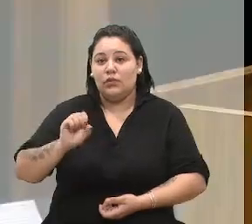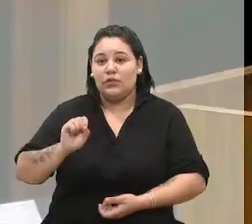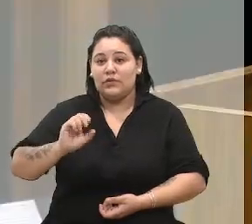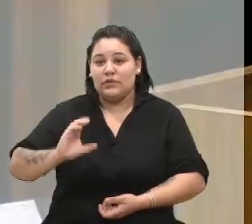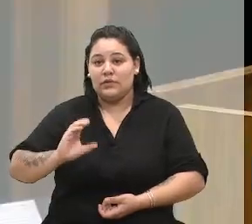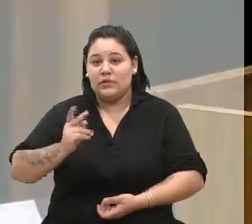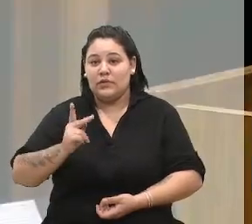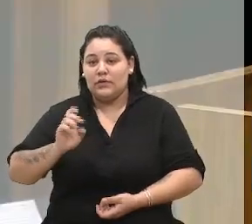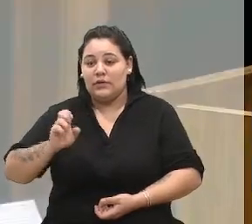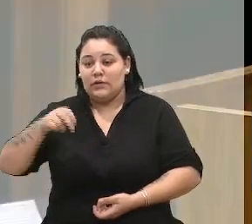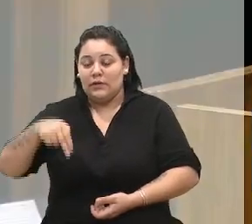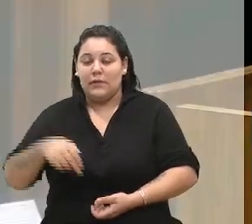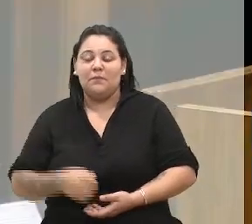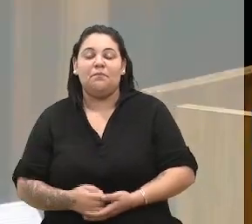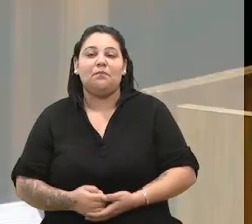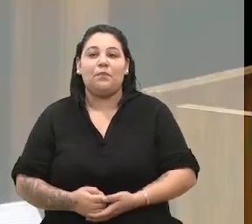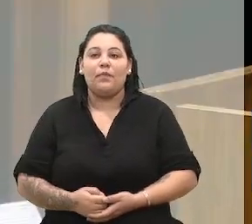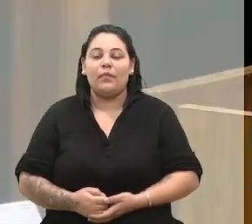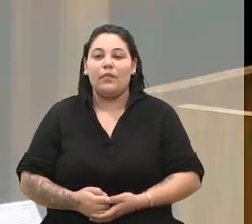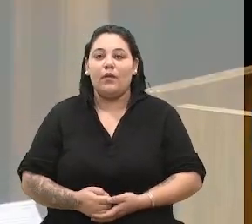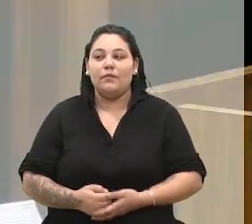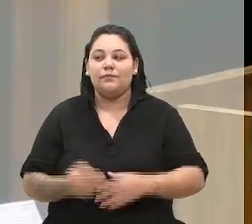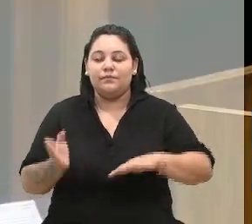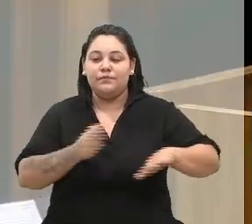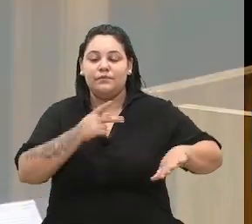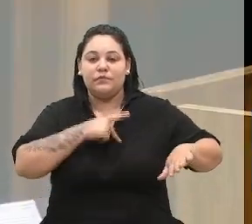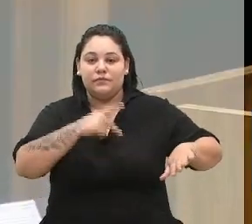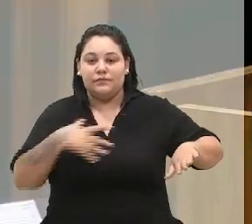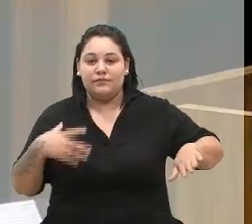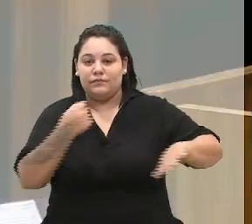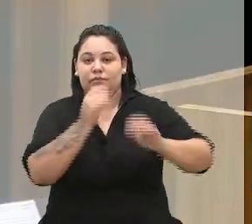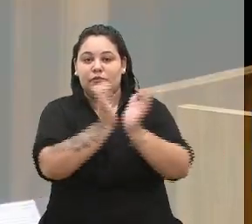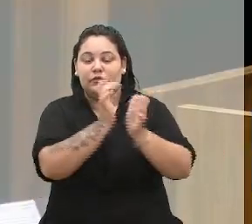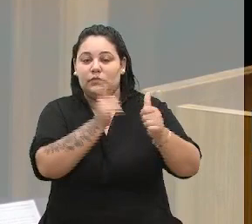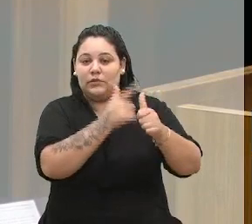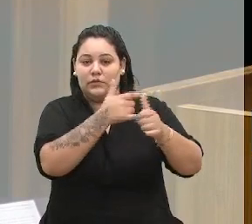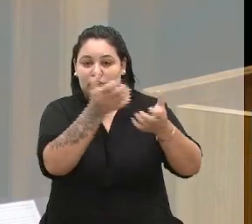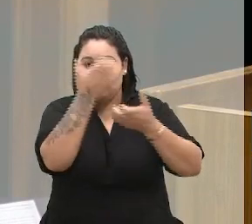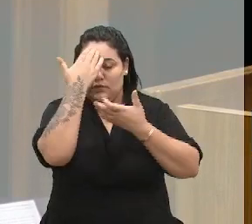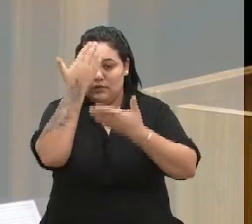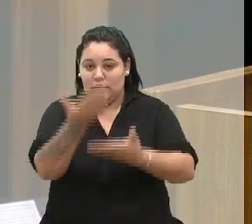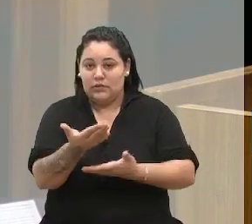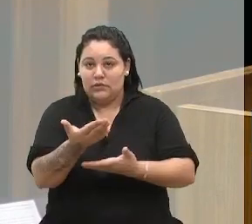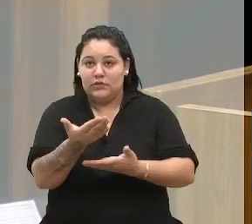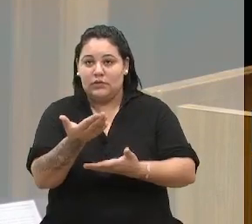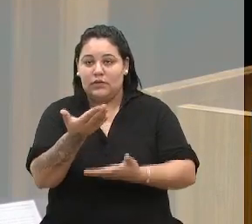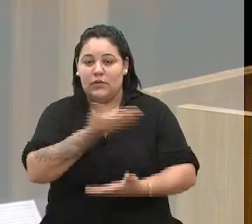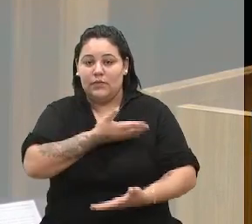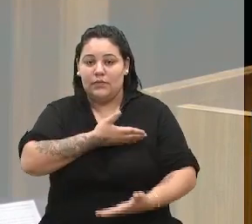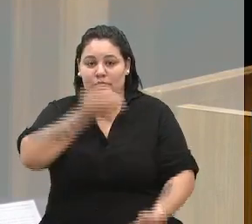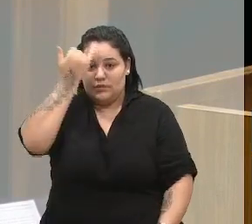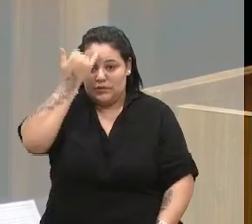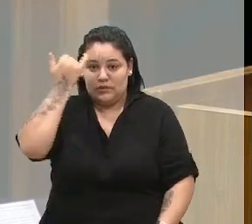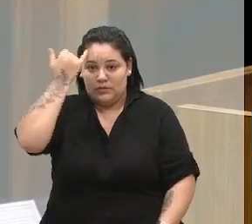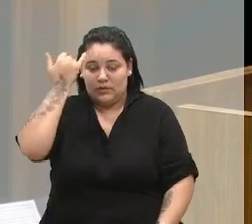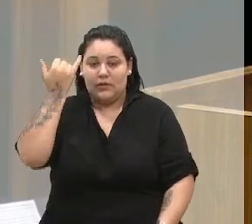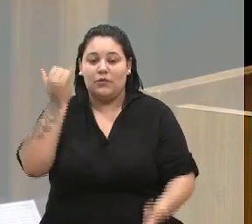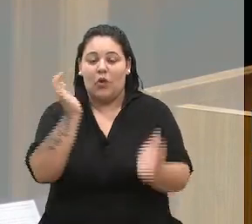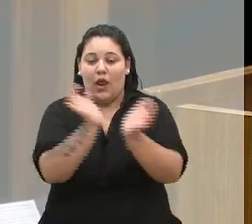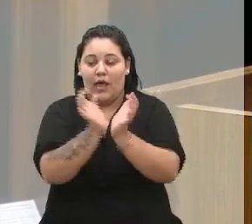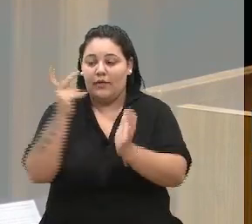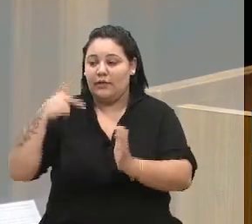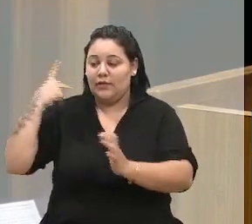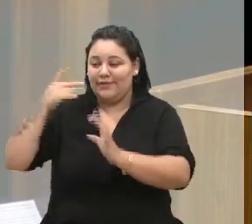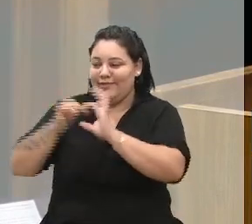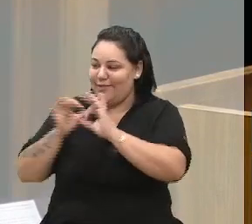Senhora Presidente, queridos colegas, em primeiro lugar eu quero agradecer ao amigo Zé D'Ambrossi, colega, vereador, pelo